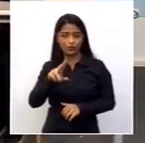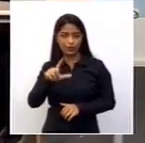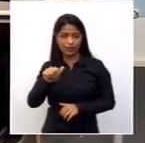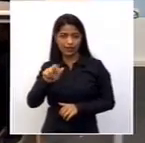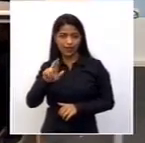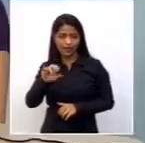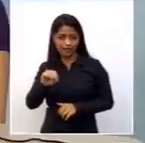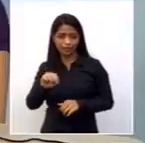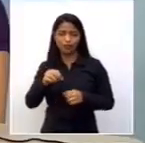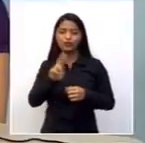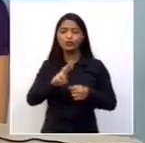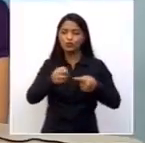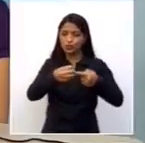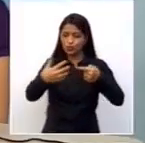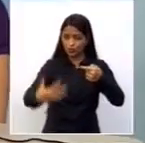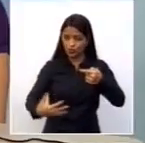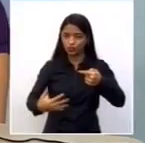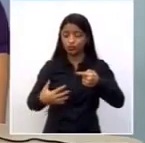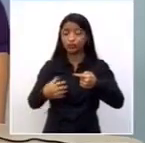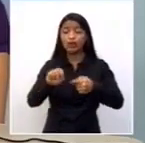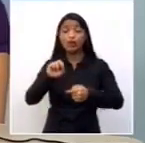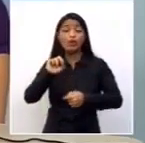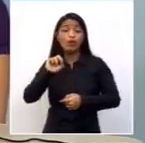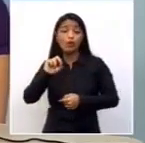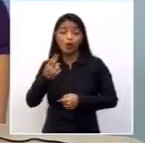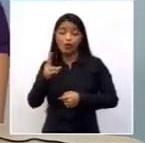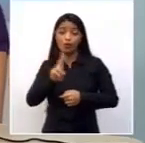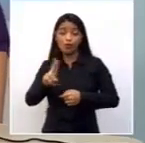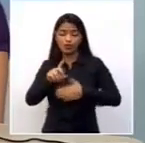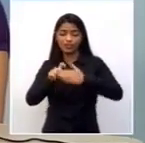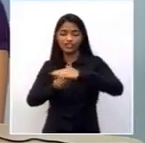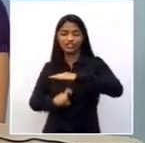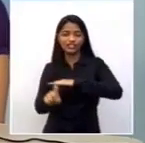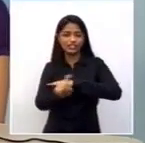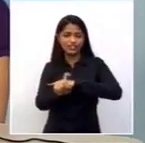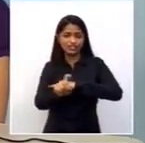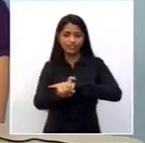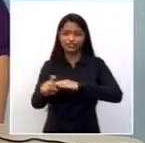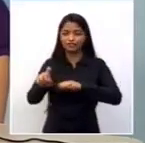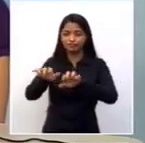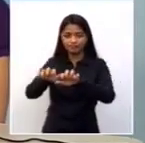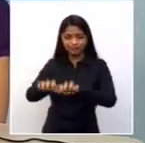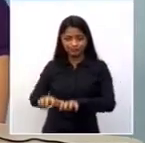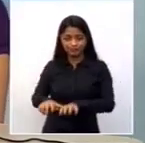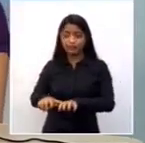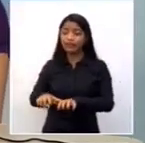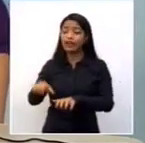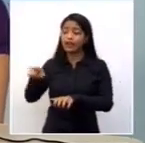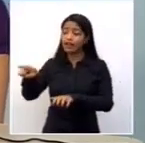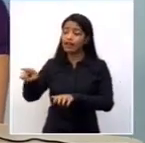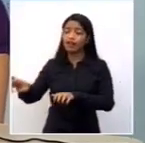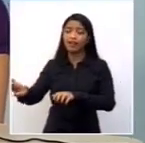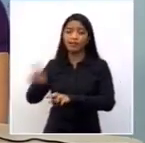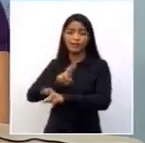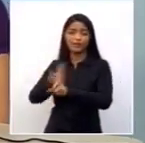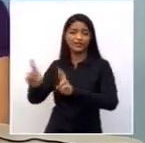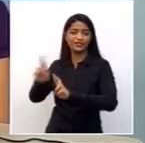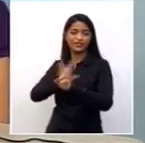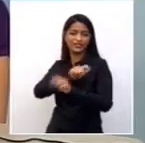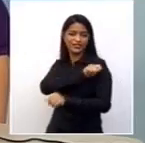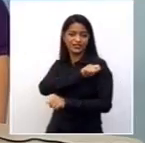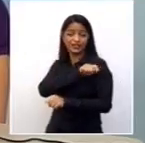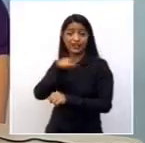através de um bloco de anotações do Teams, né? Então, são diversos os recursos disponíveis para